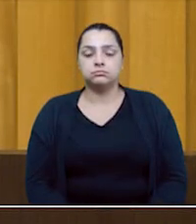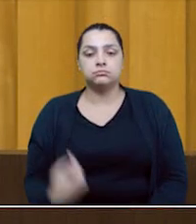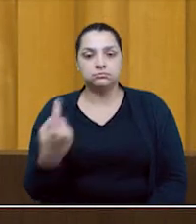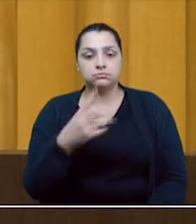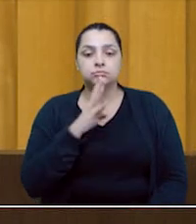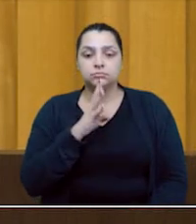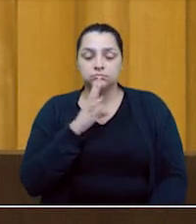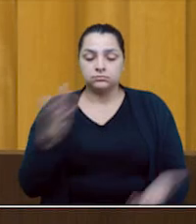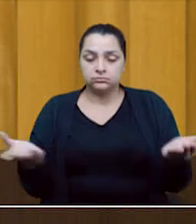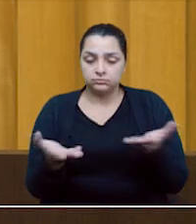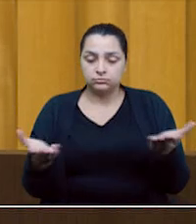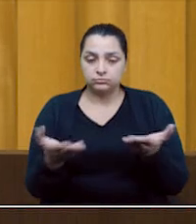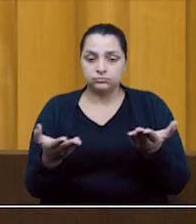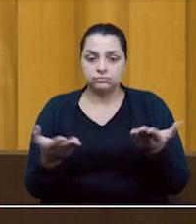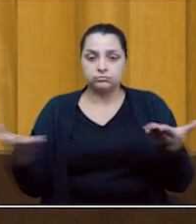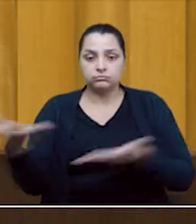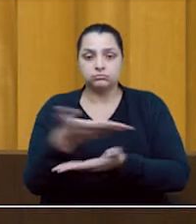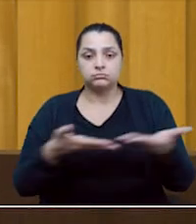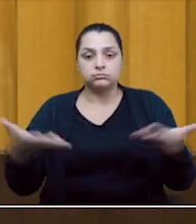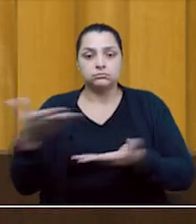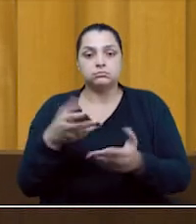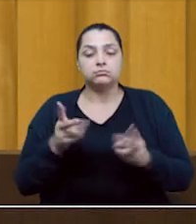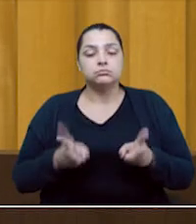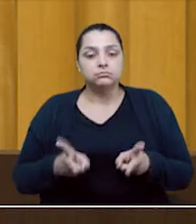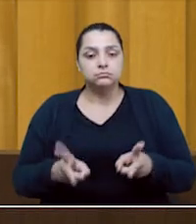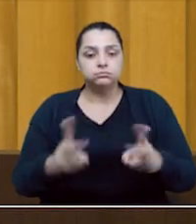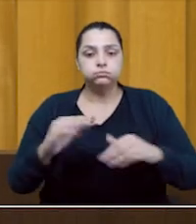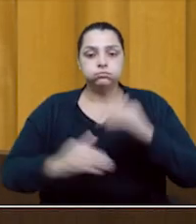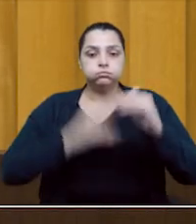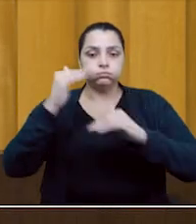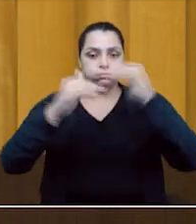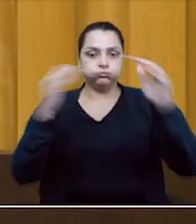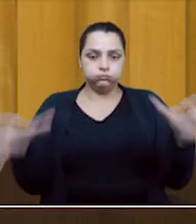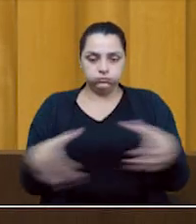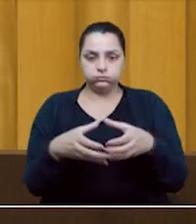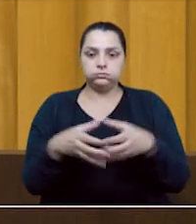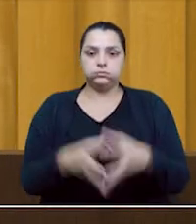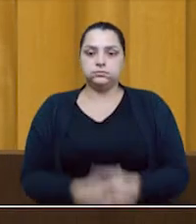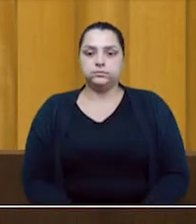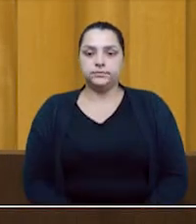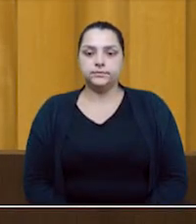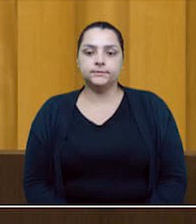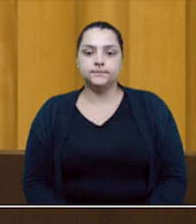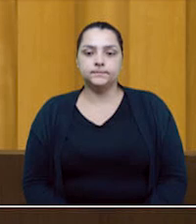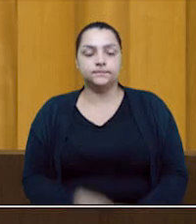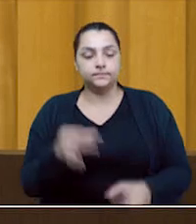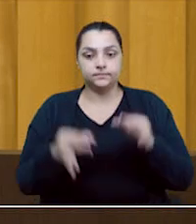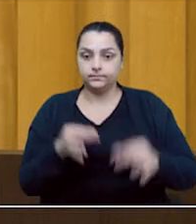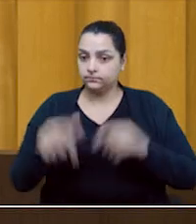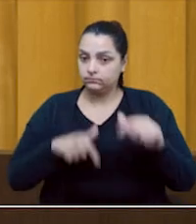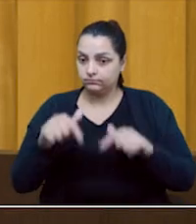auridos revertam-se na construção coletiva de uma justiça do trabalho